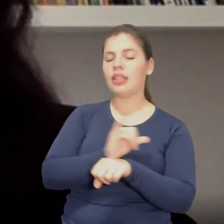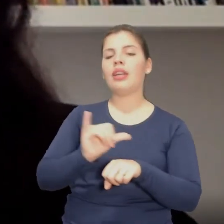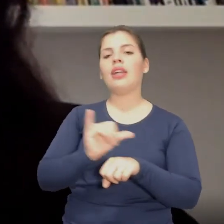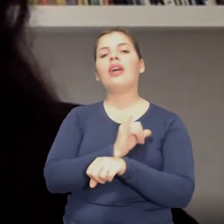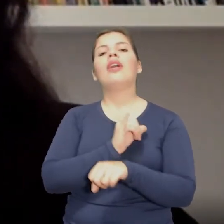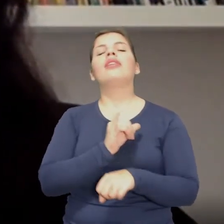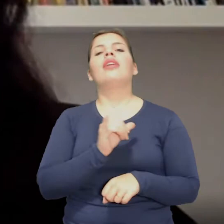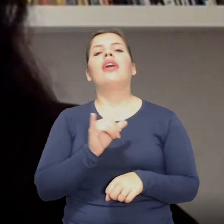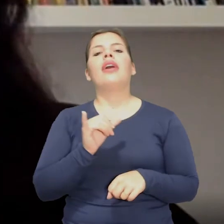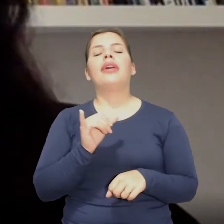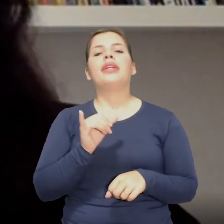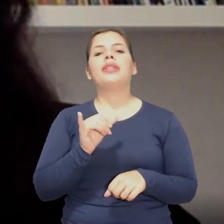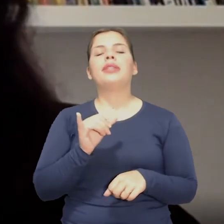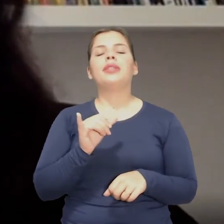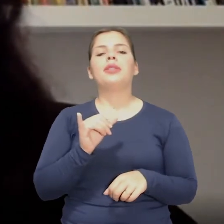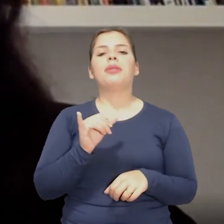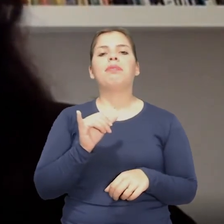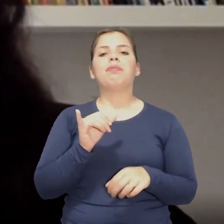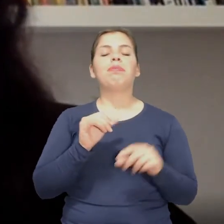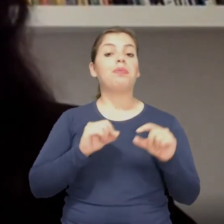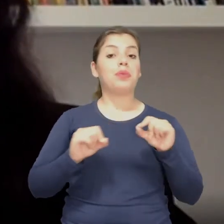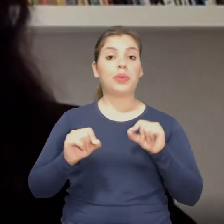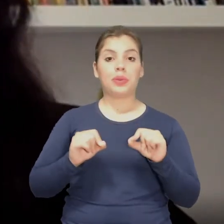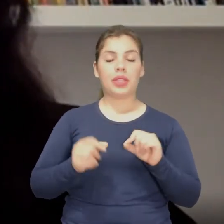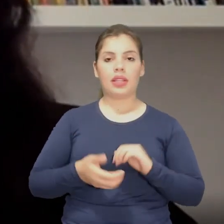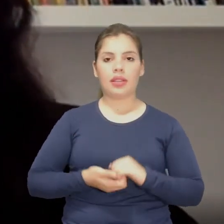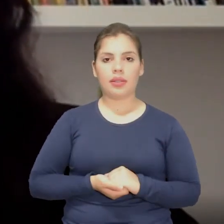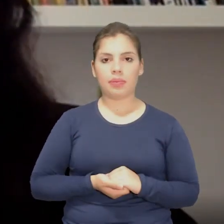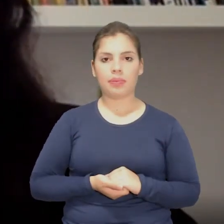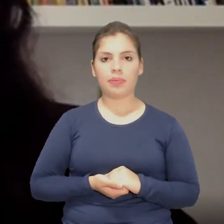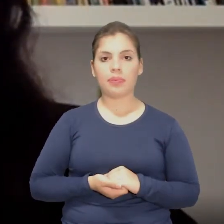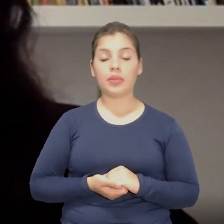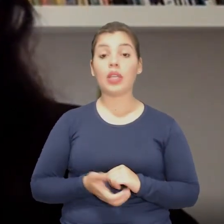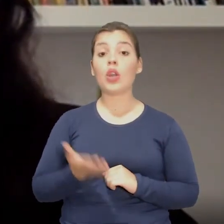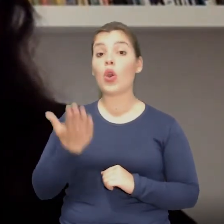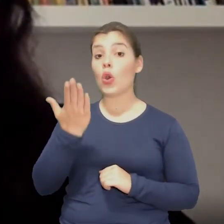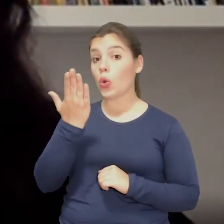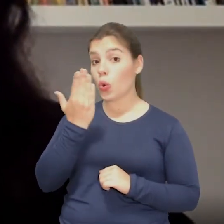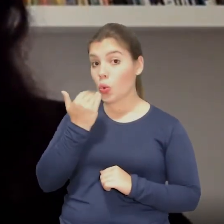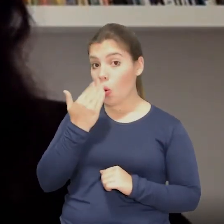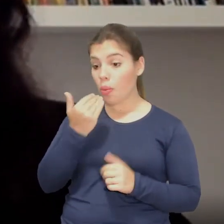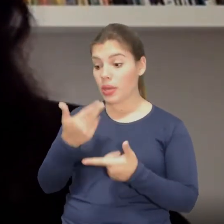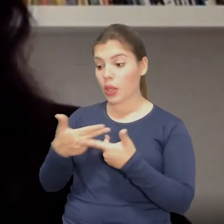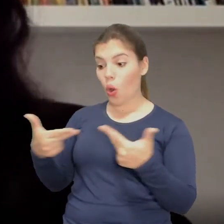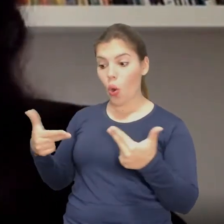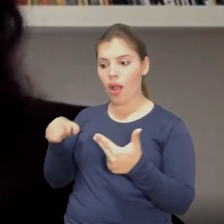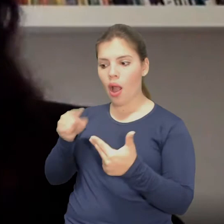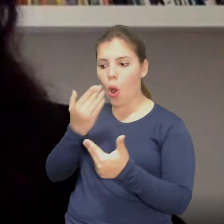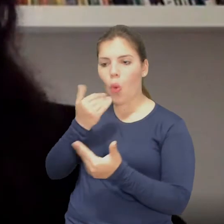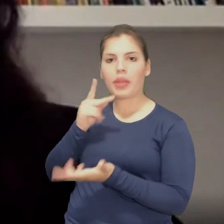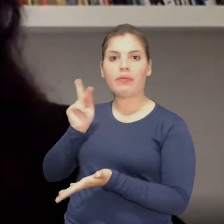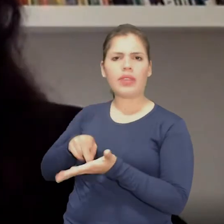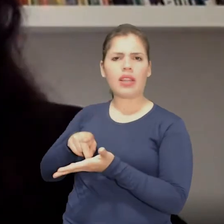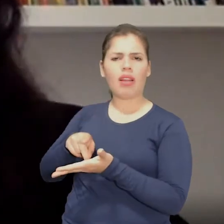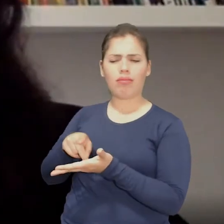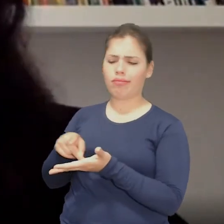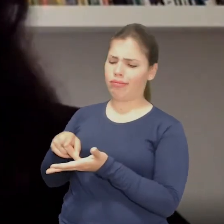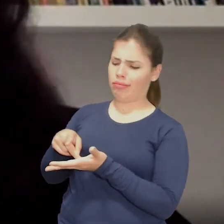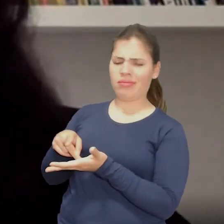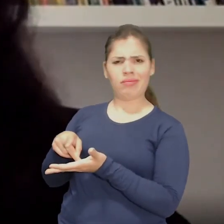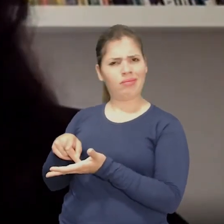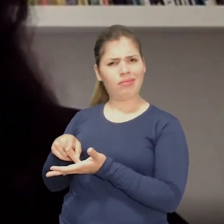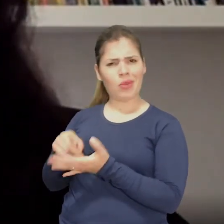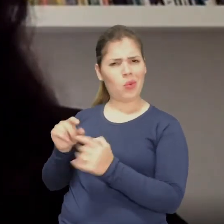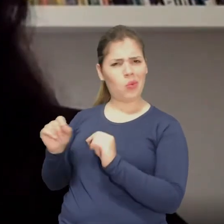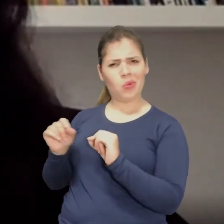importante aqui nessa mudança de paradigma é assim, coma comida de verdade. Uma coisa